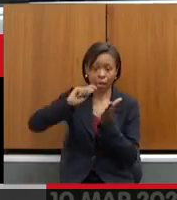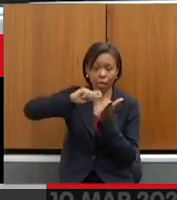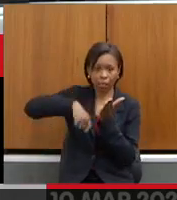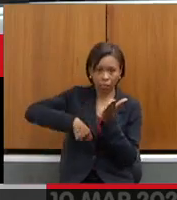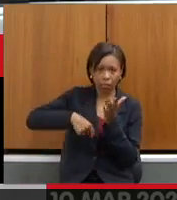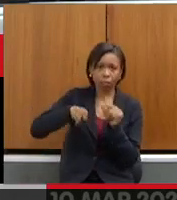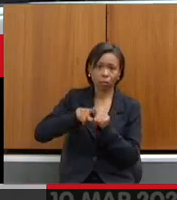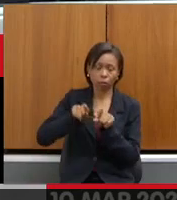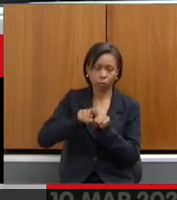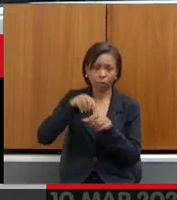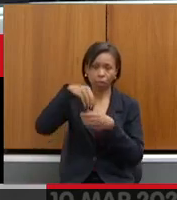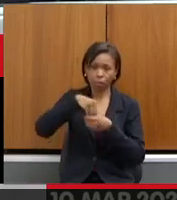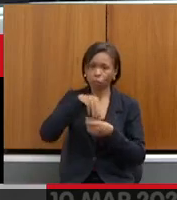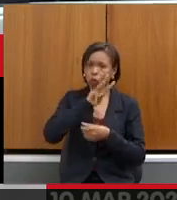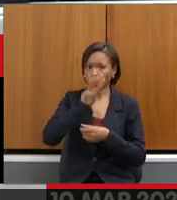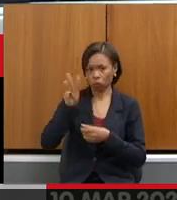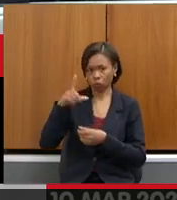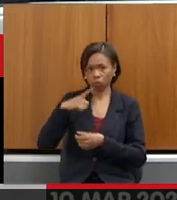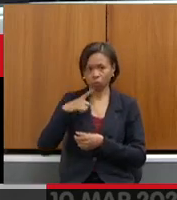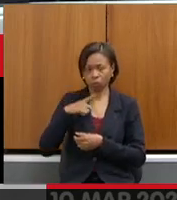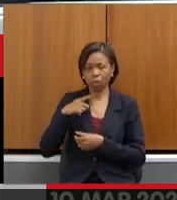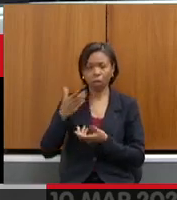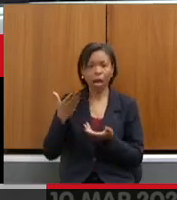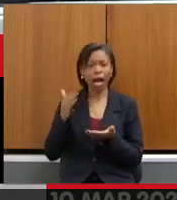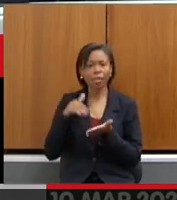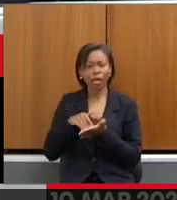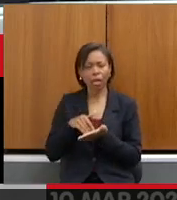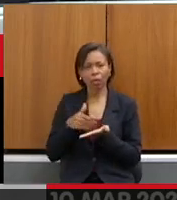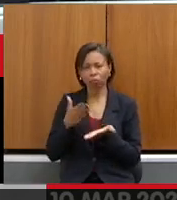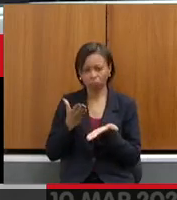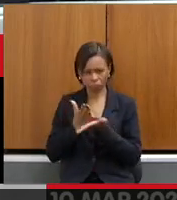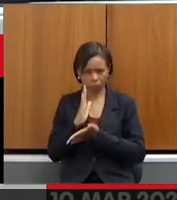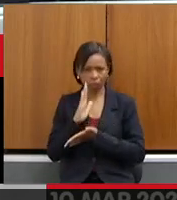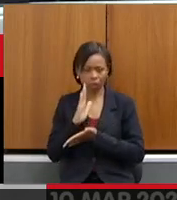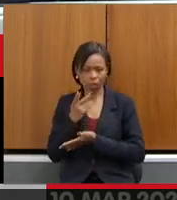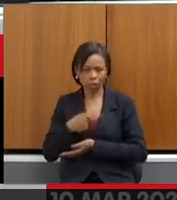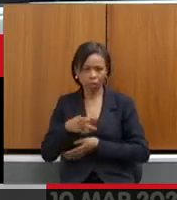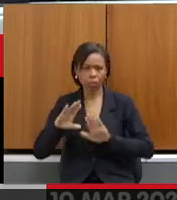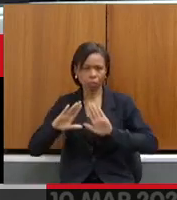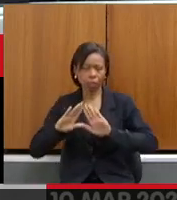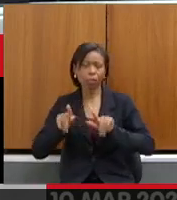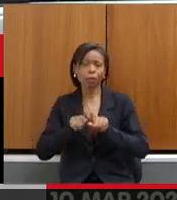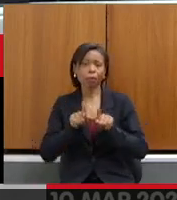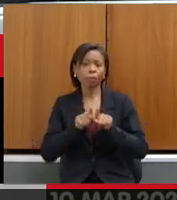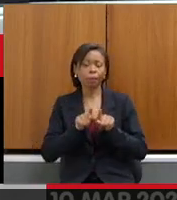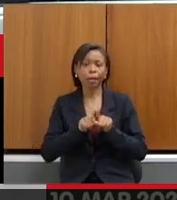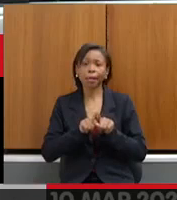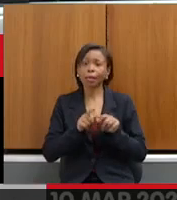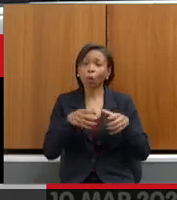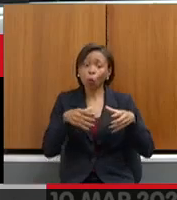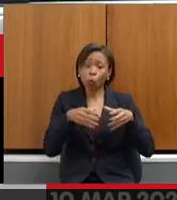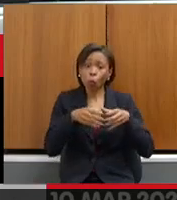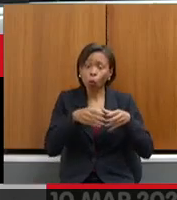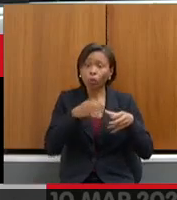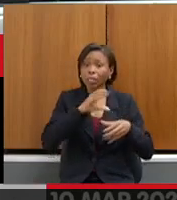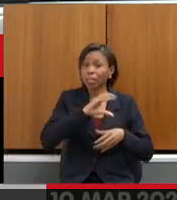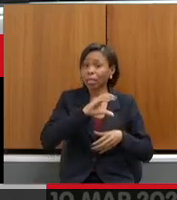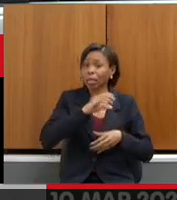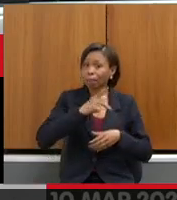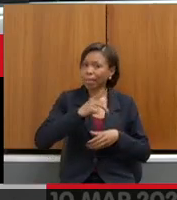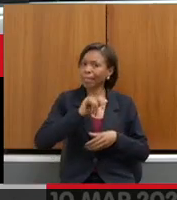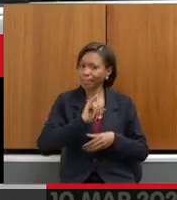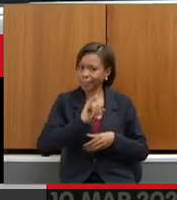até que possa ser votado na Assembleia assim como uma um pedido de uma comissão parlamentar de inquérito Porque caso a gente não tenha